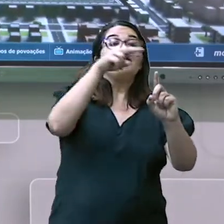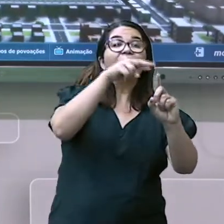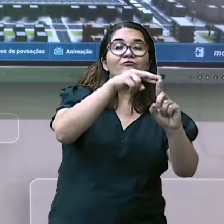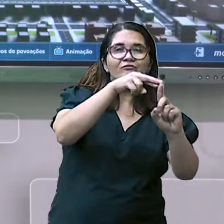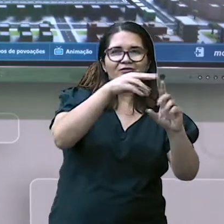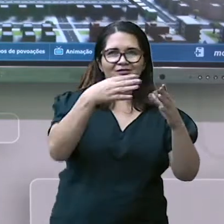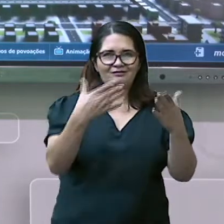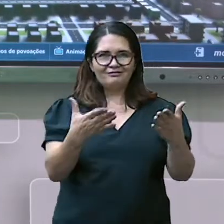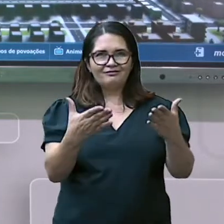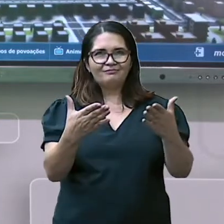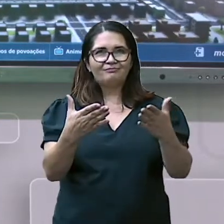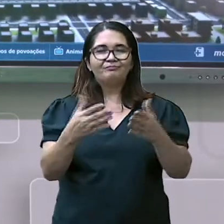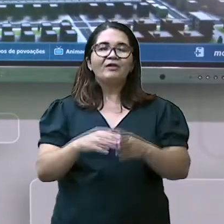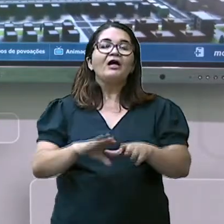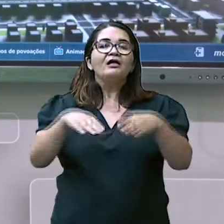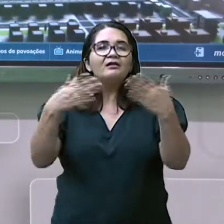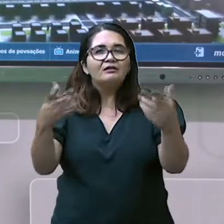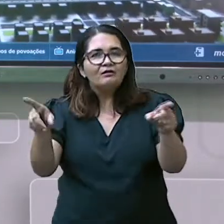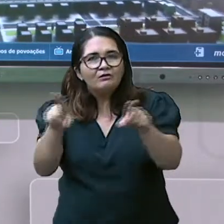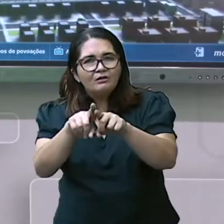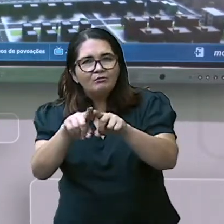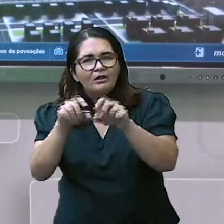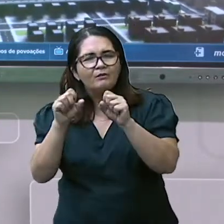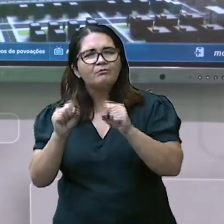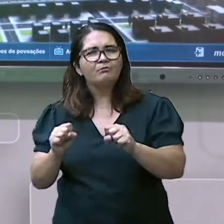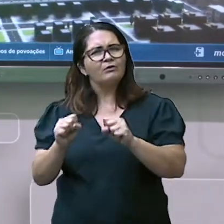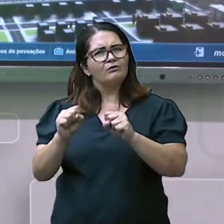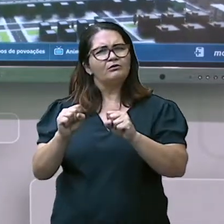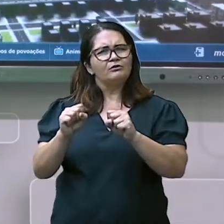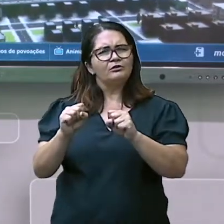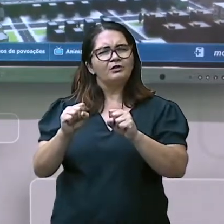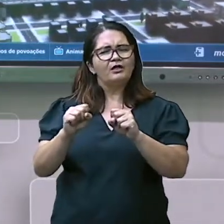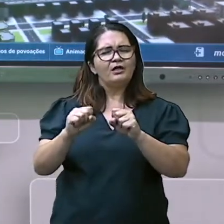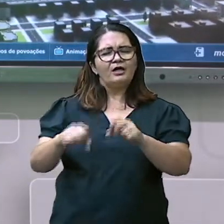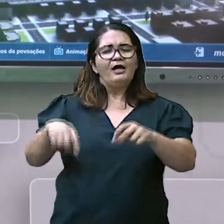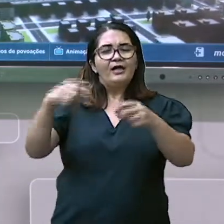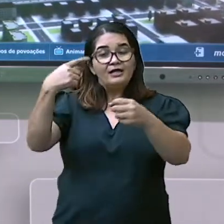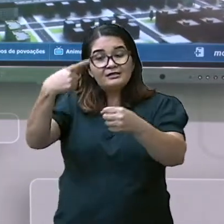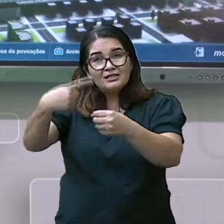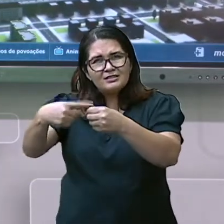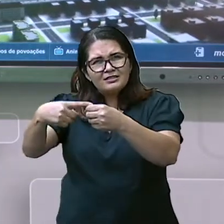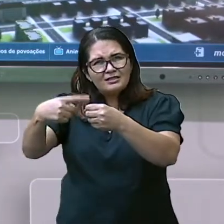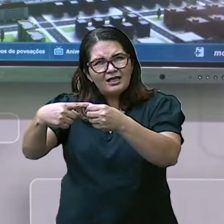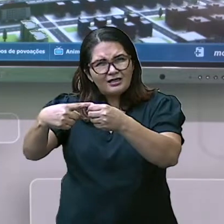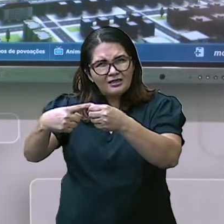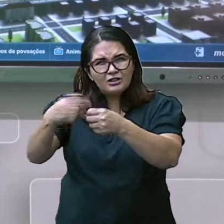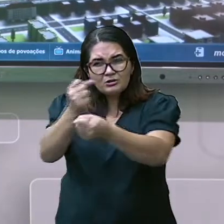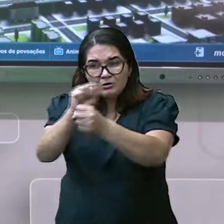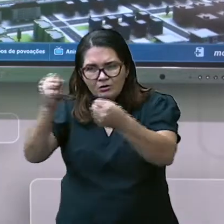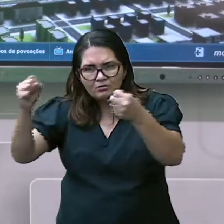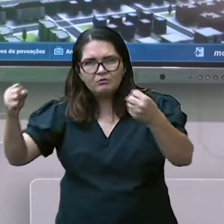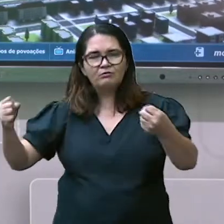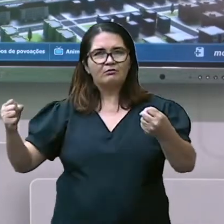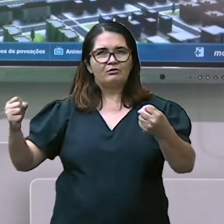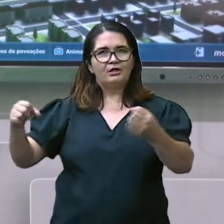a metrópole, ela pode ser regional, nacional